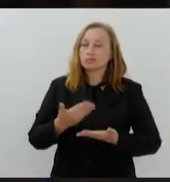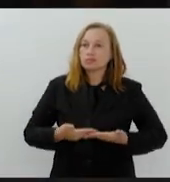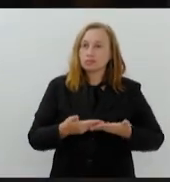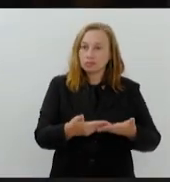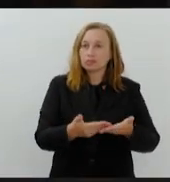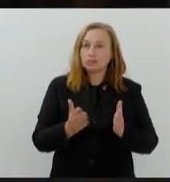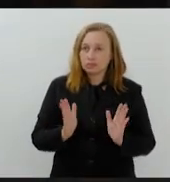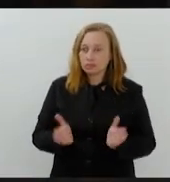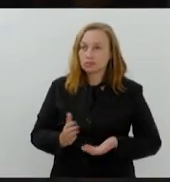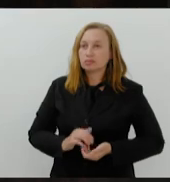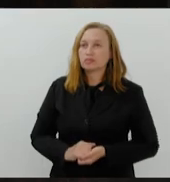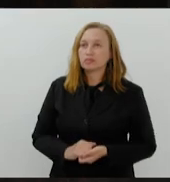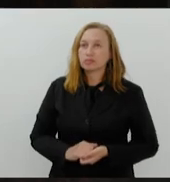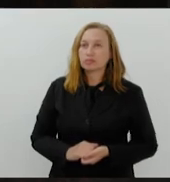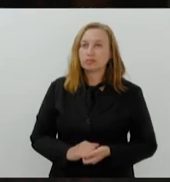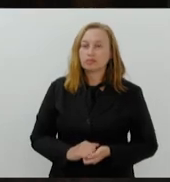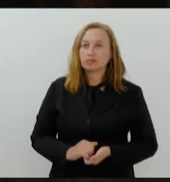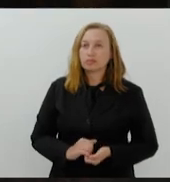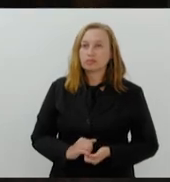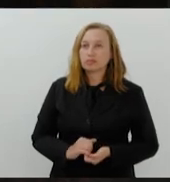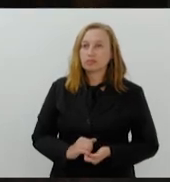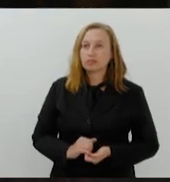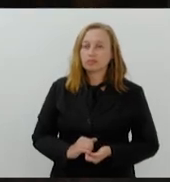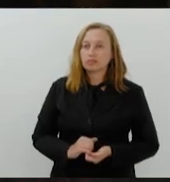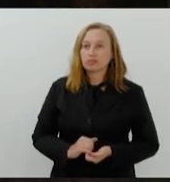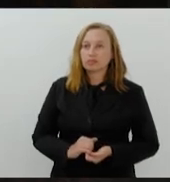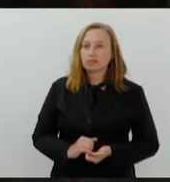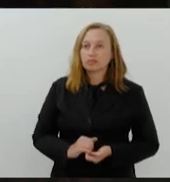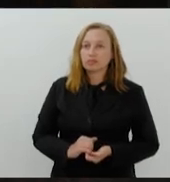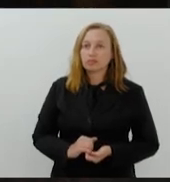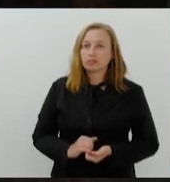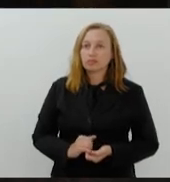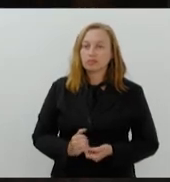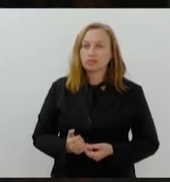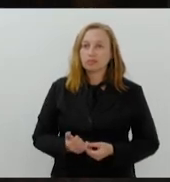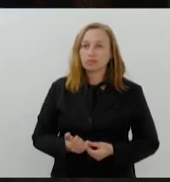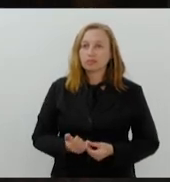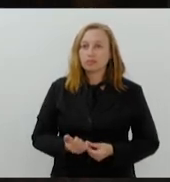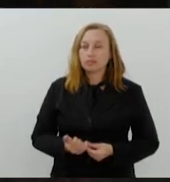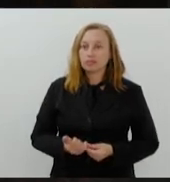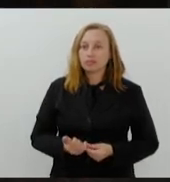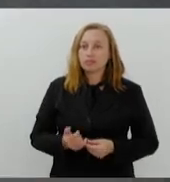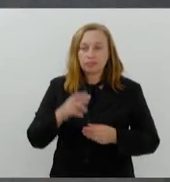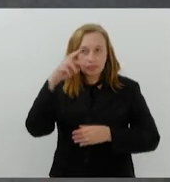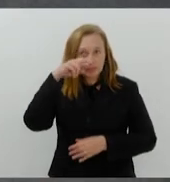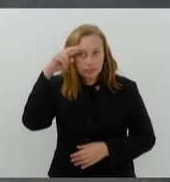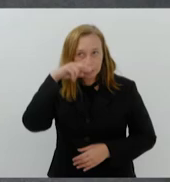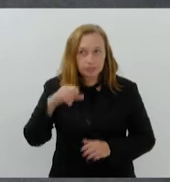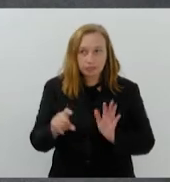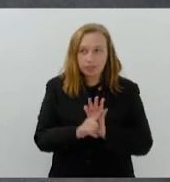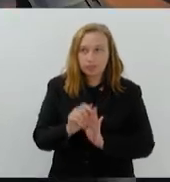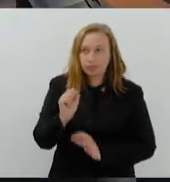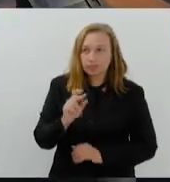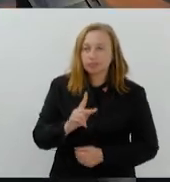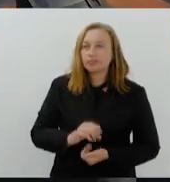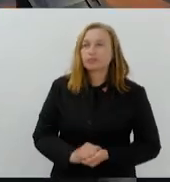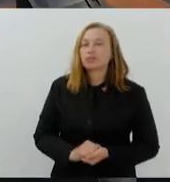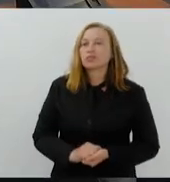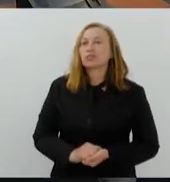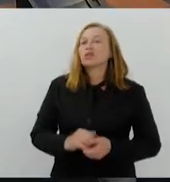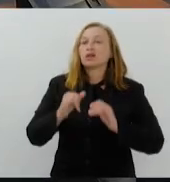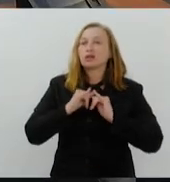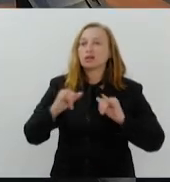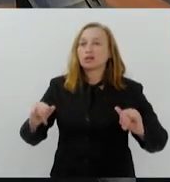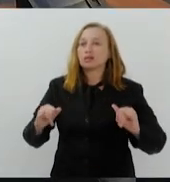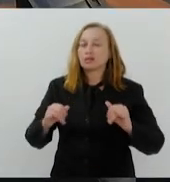fazendo gentileza, para a coordenadoria aqui de investigação da nossa LERJ, tá bom? Anuncio,